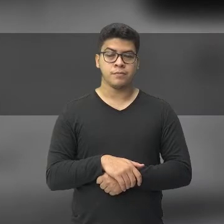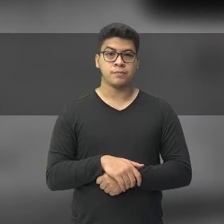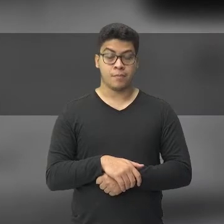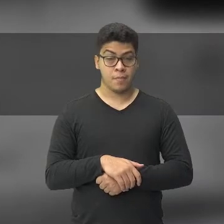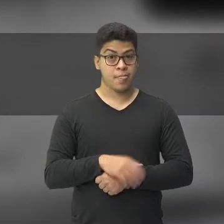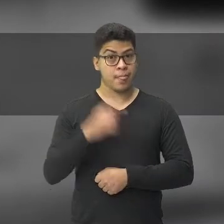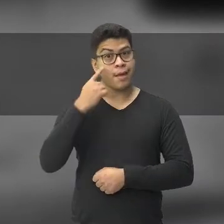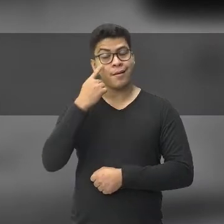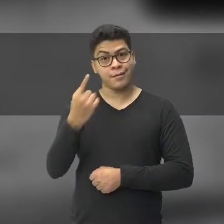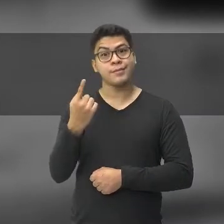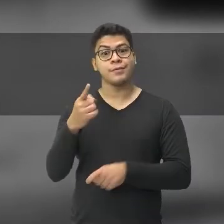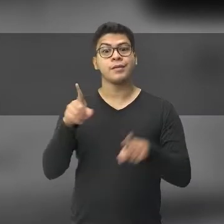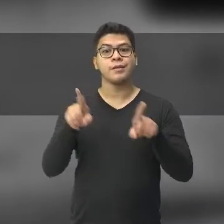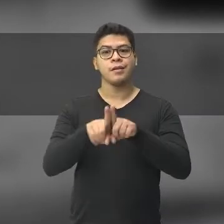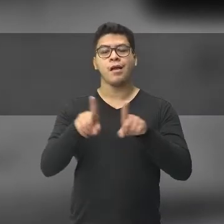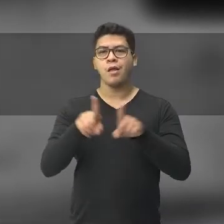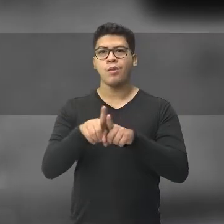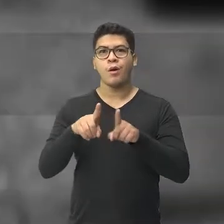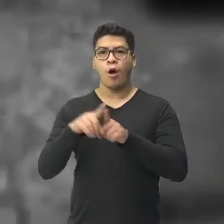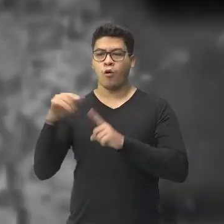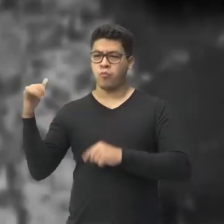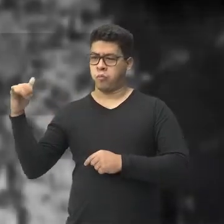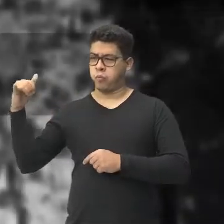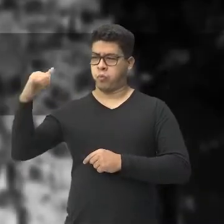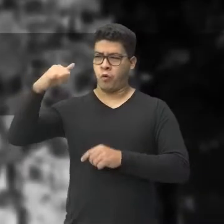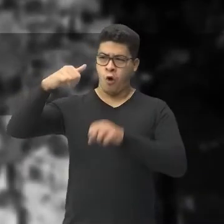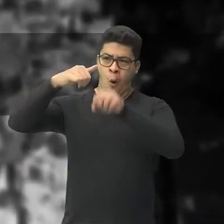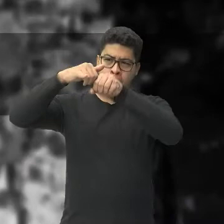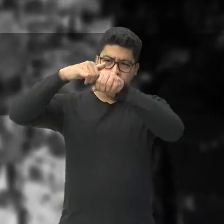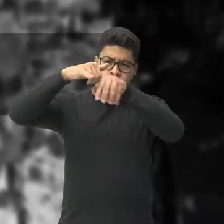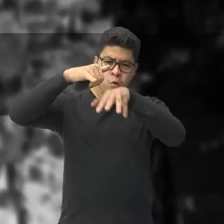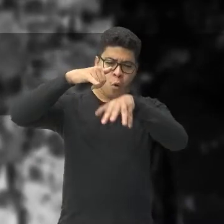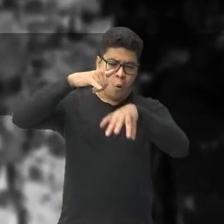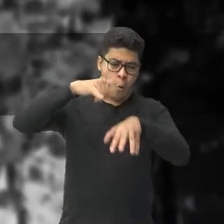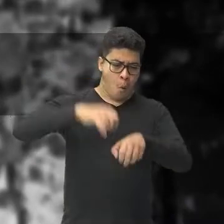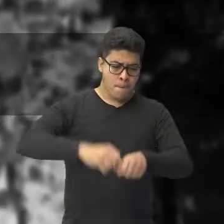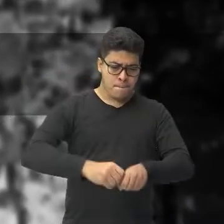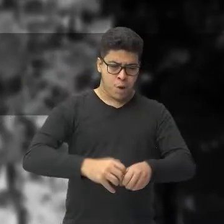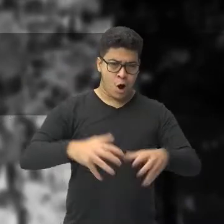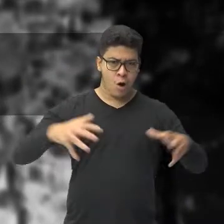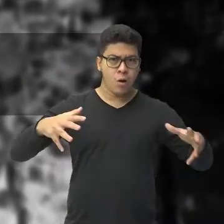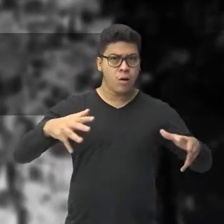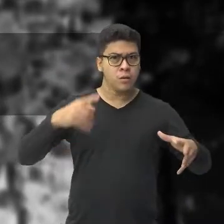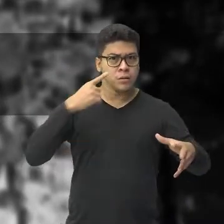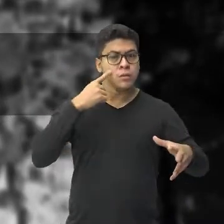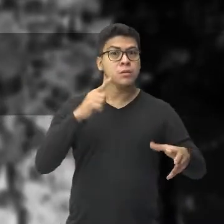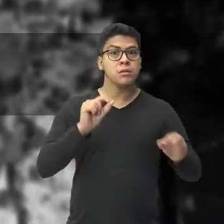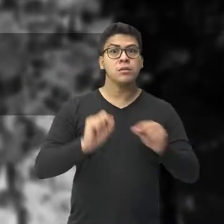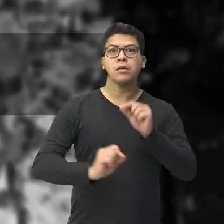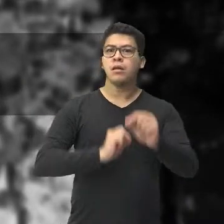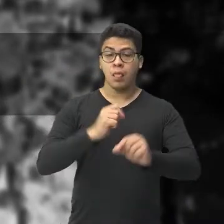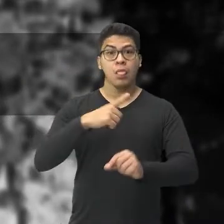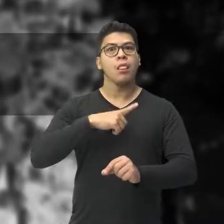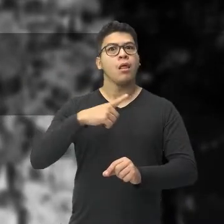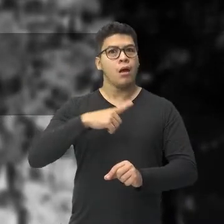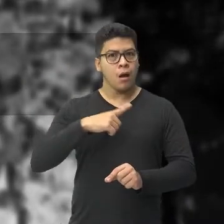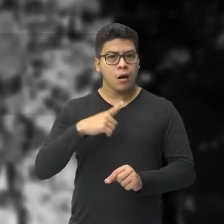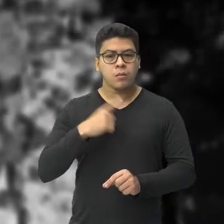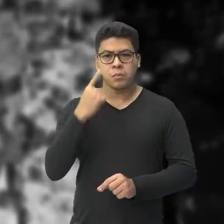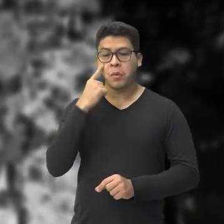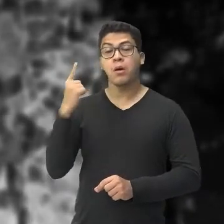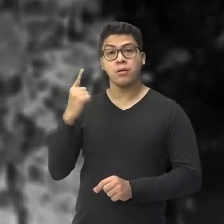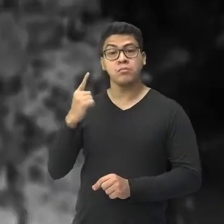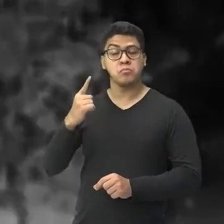Então a gente vai ver aqui aviões e bombardeios sendo usados aqui como meio de transporte, como arma também.